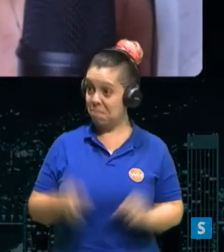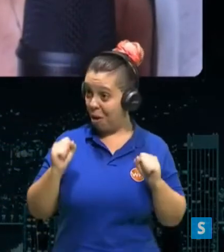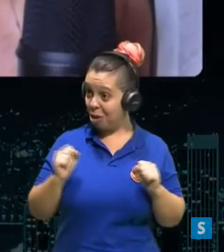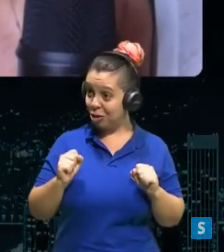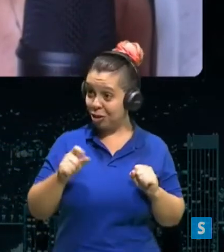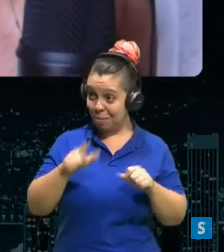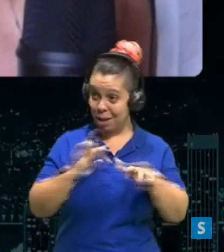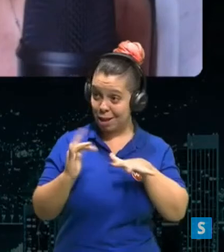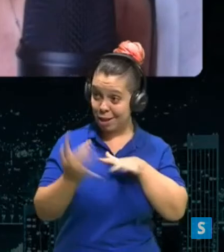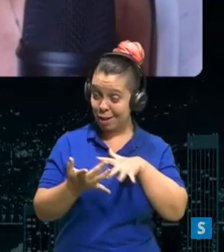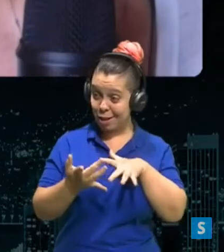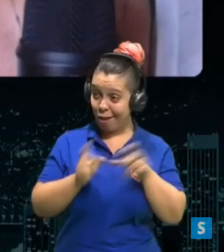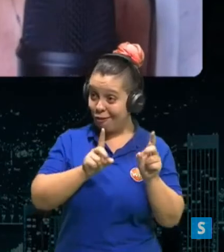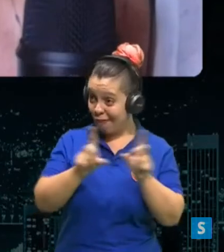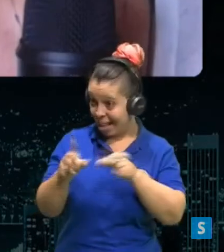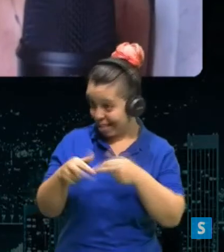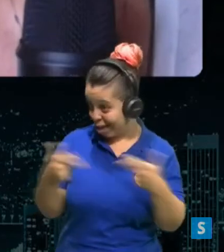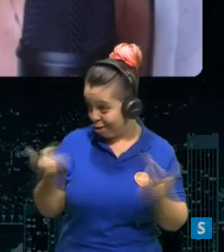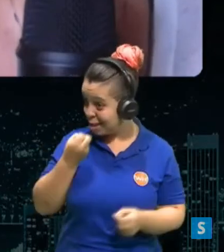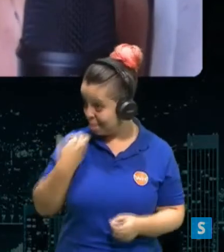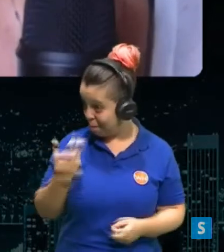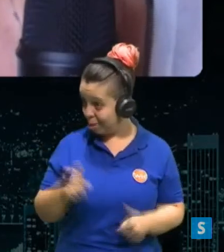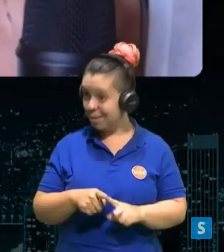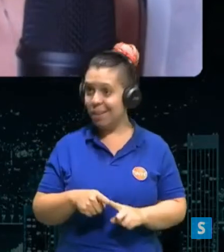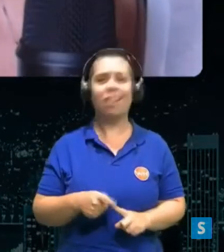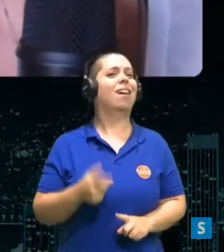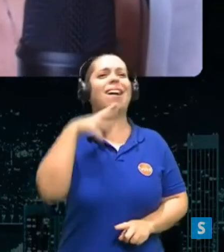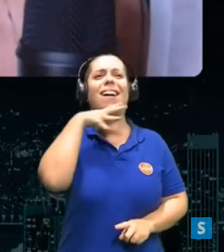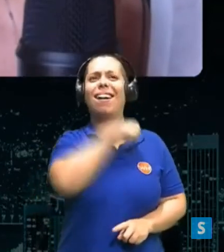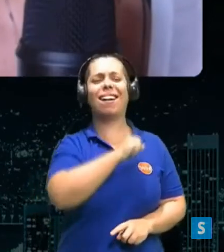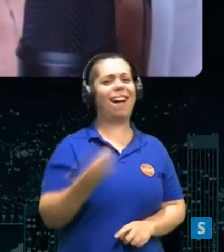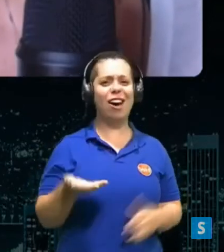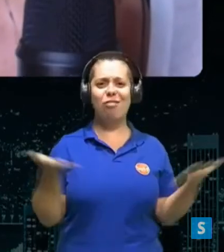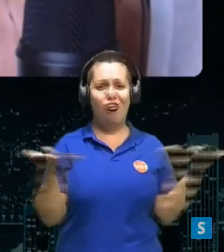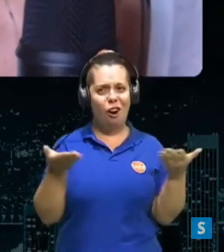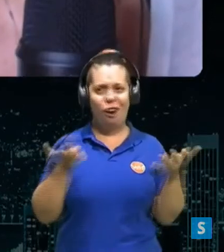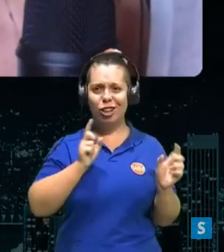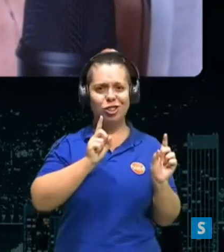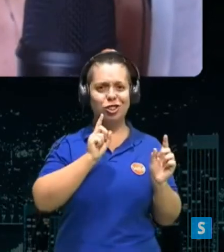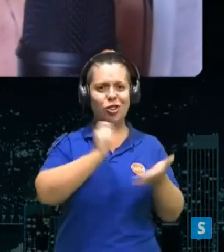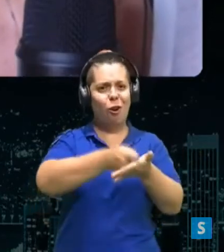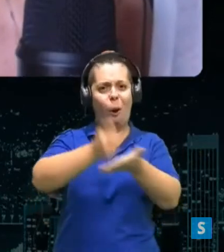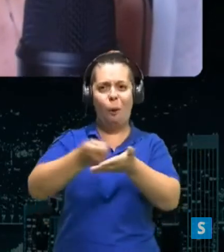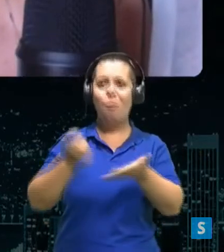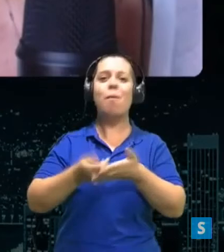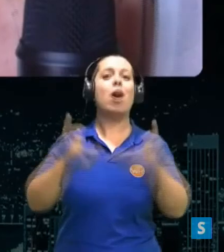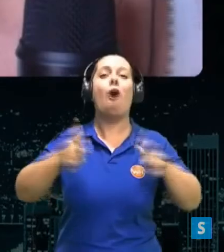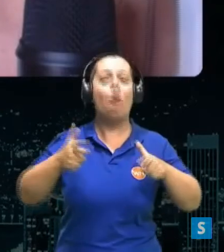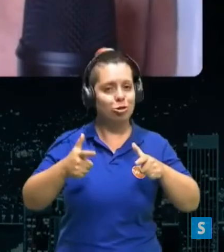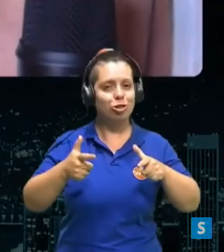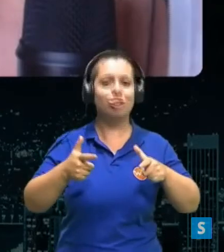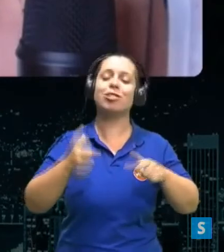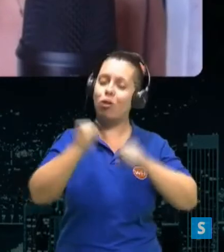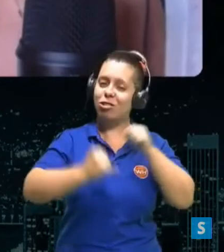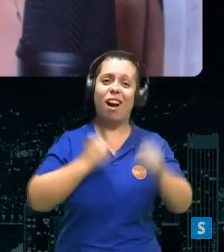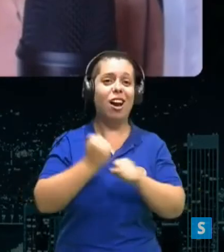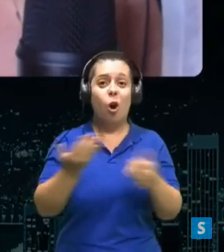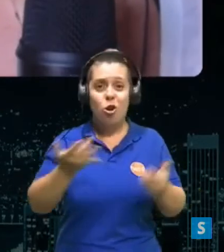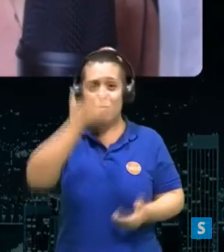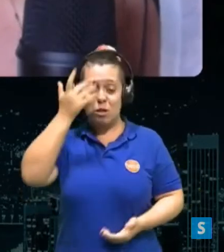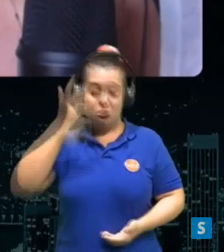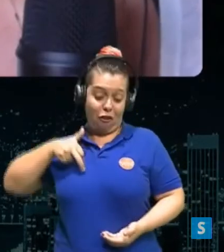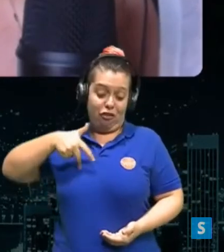também Lógico tá todo mundo comprando online hoje em dia quem é que vai para uma loja hoje ninguém